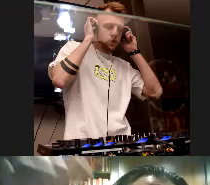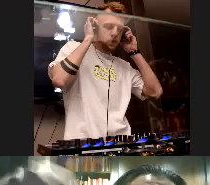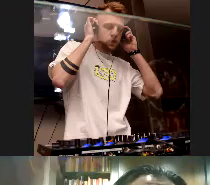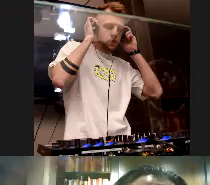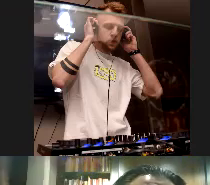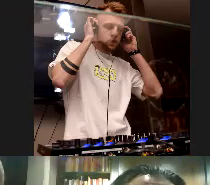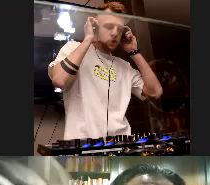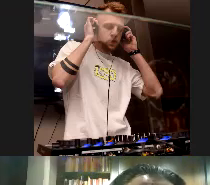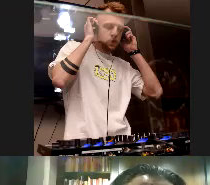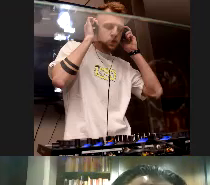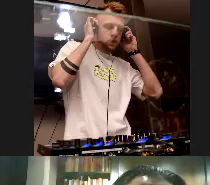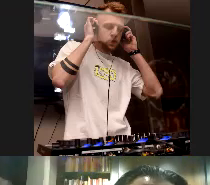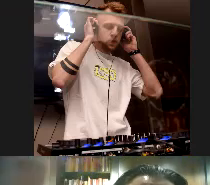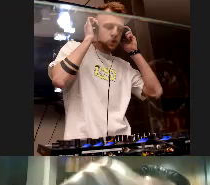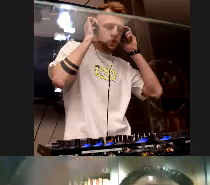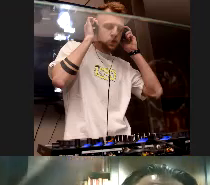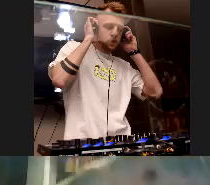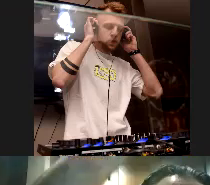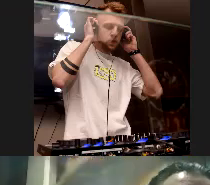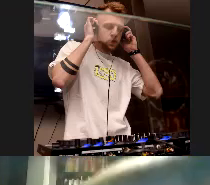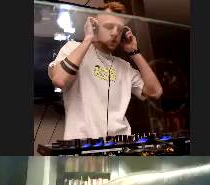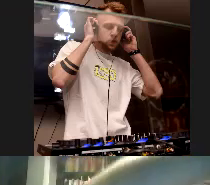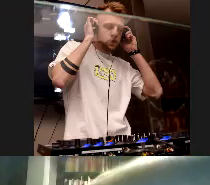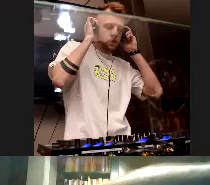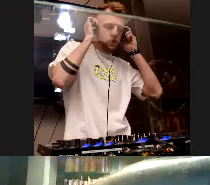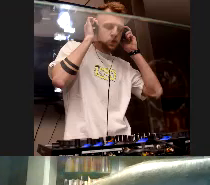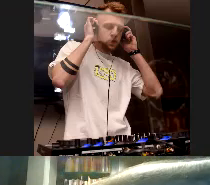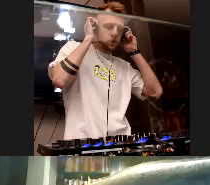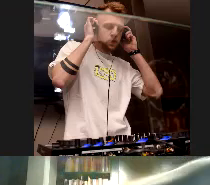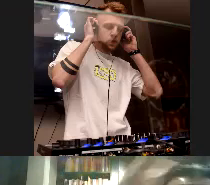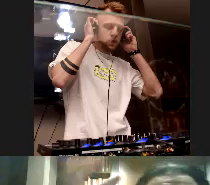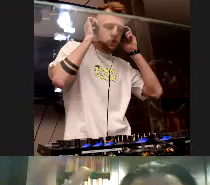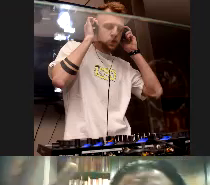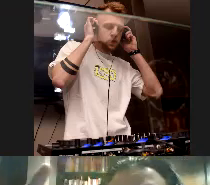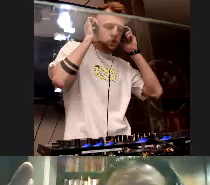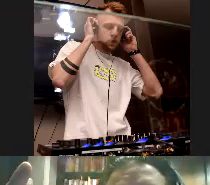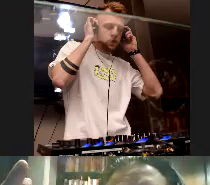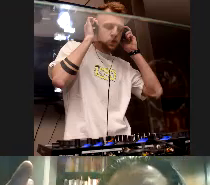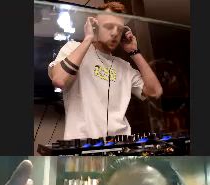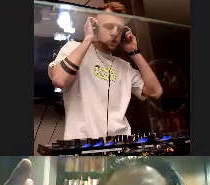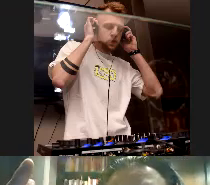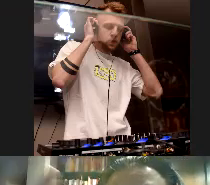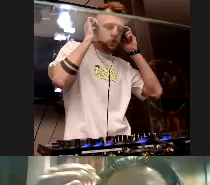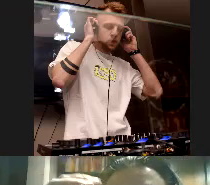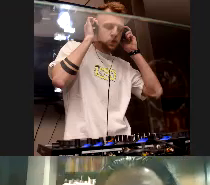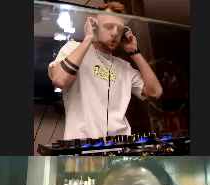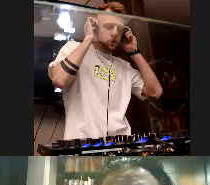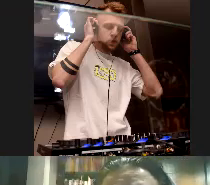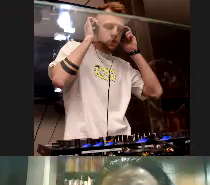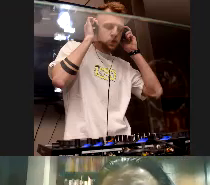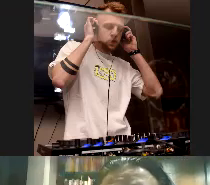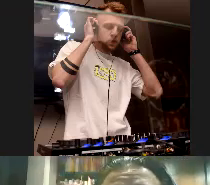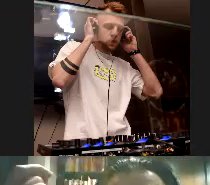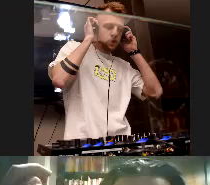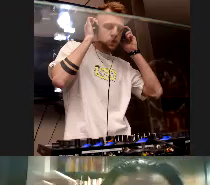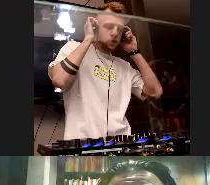água não tratada e usar o sistema de saúde público. Esse é o raciocínio. É